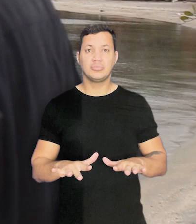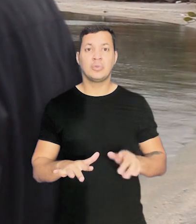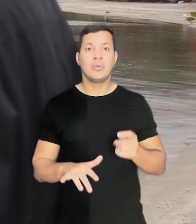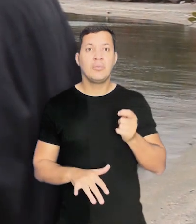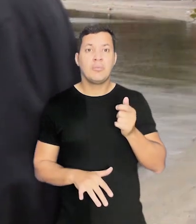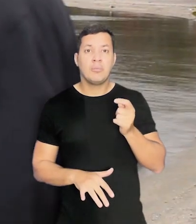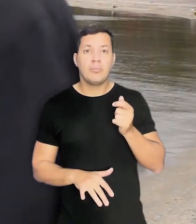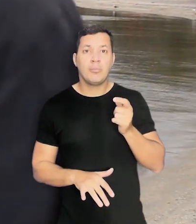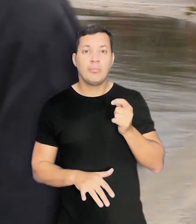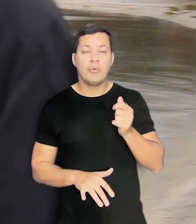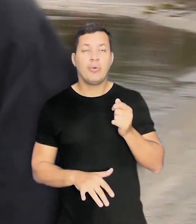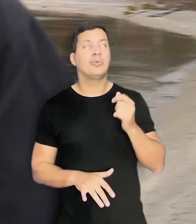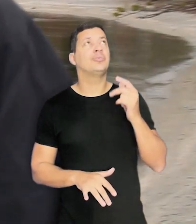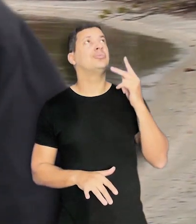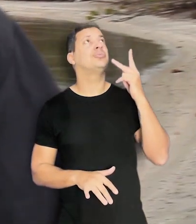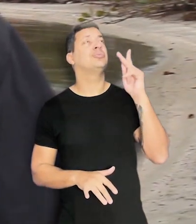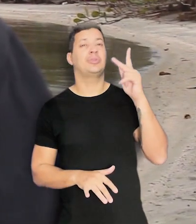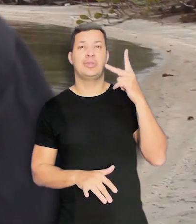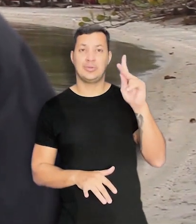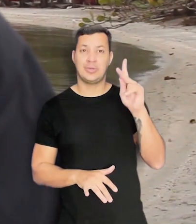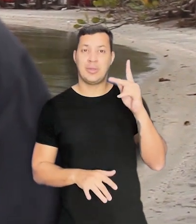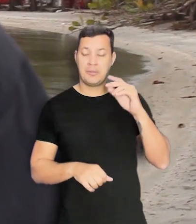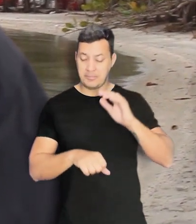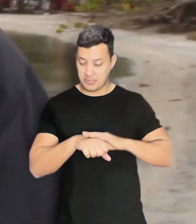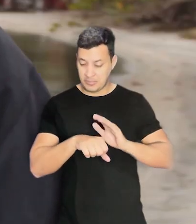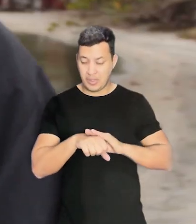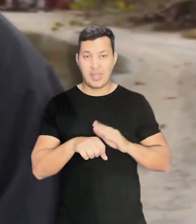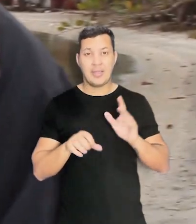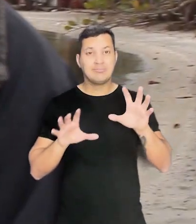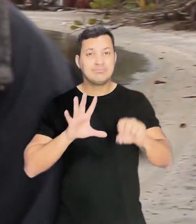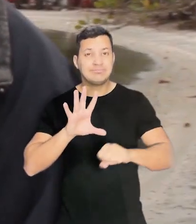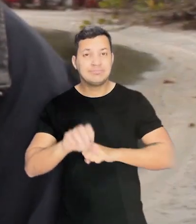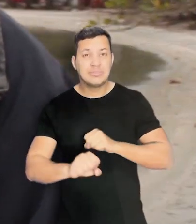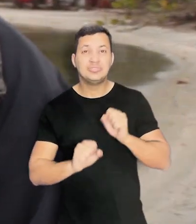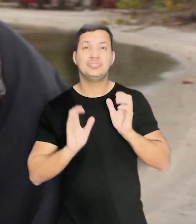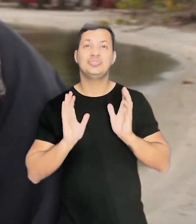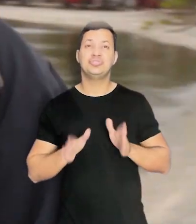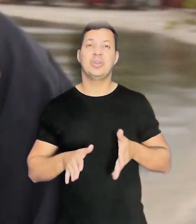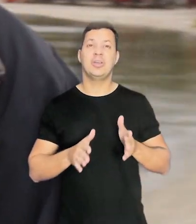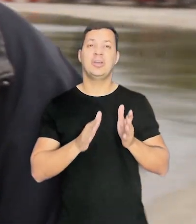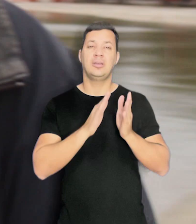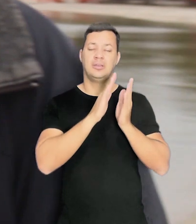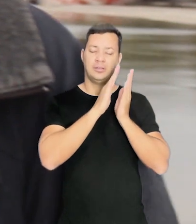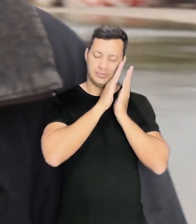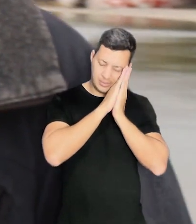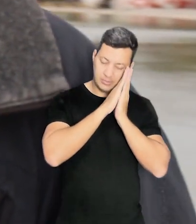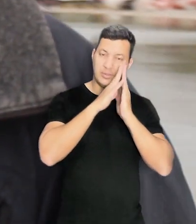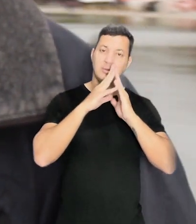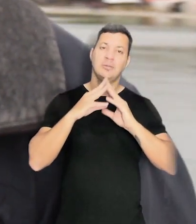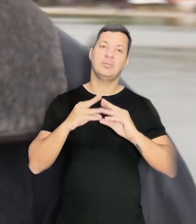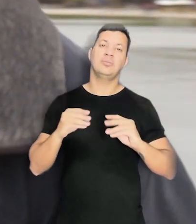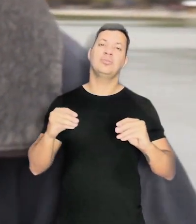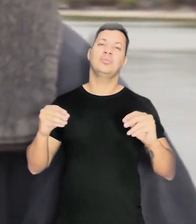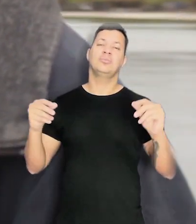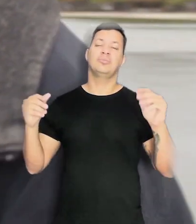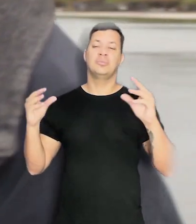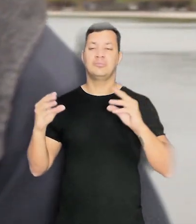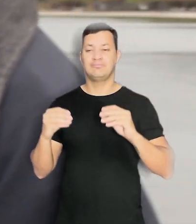bem poucos dos teus, que ainda possam dos seus, que já dormem, os ossos levar.